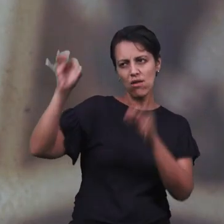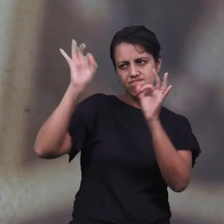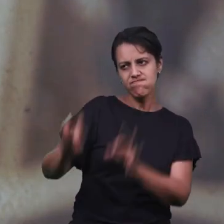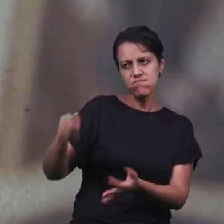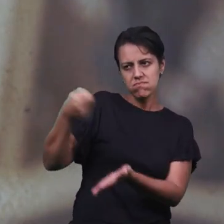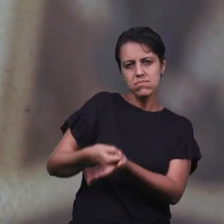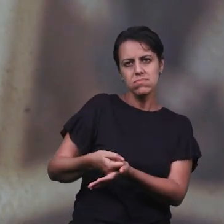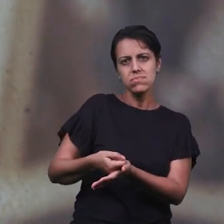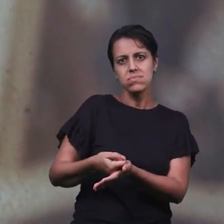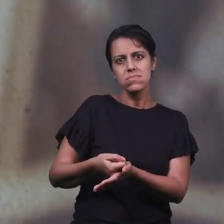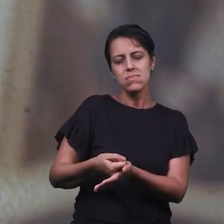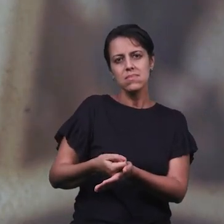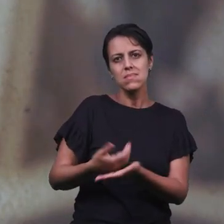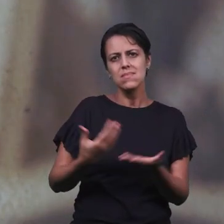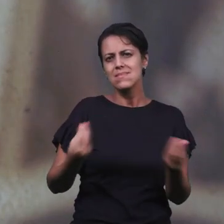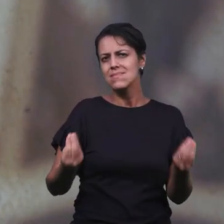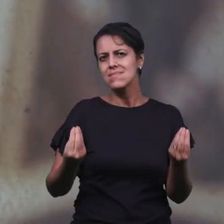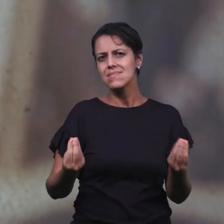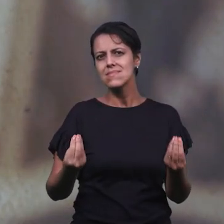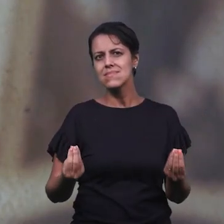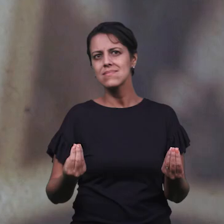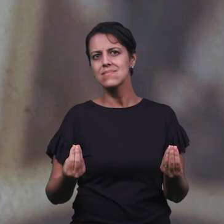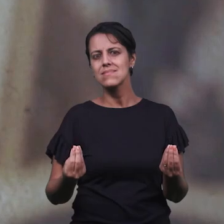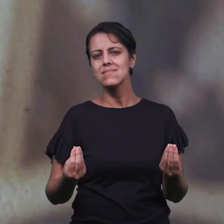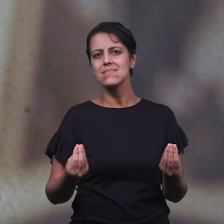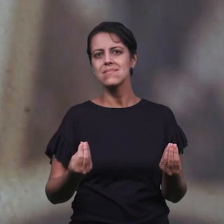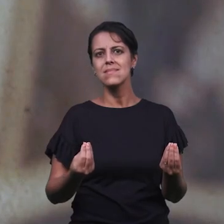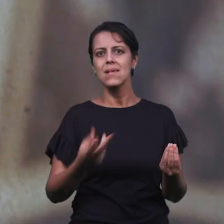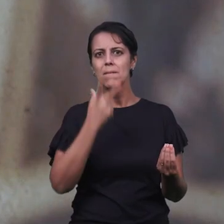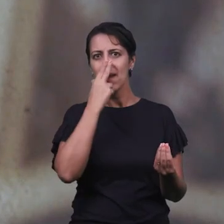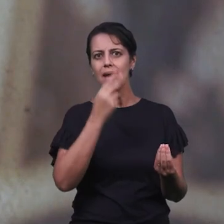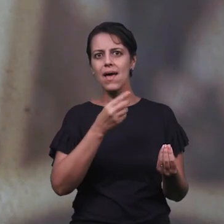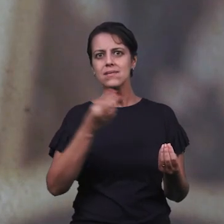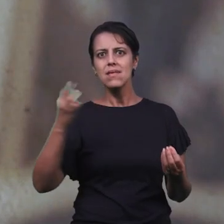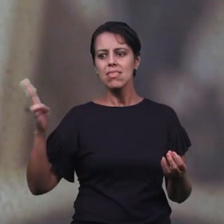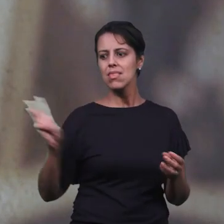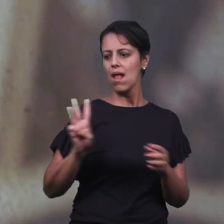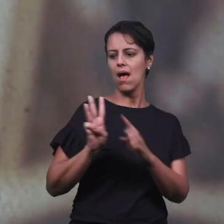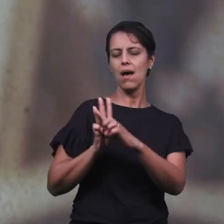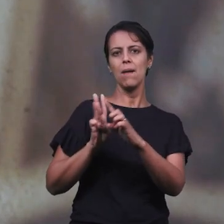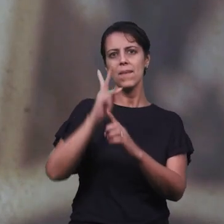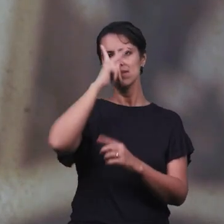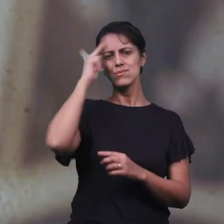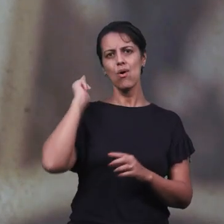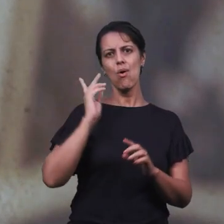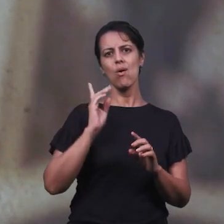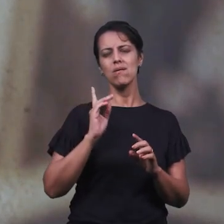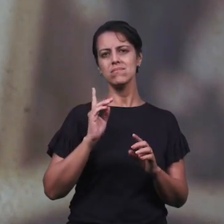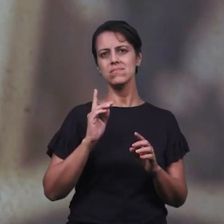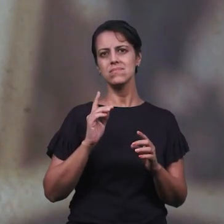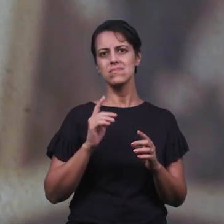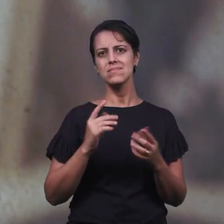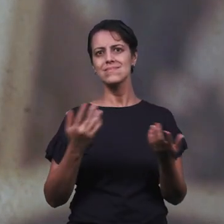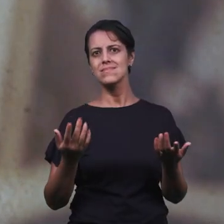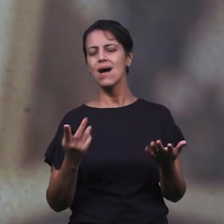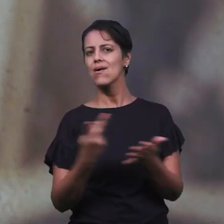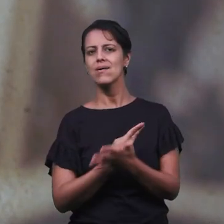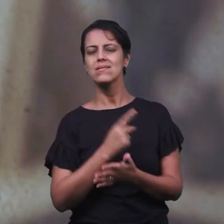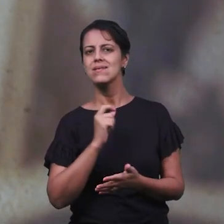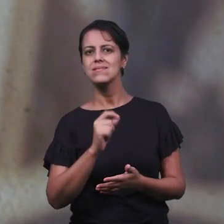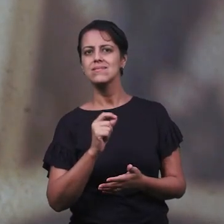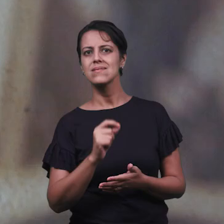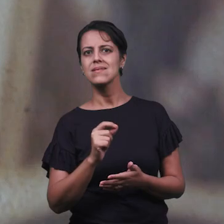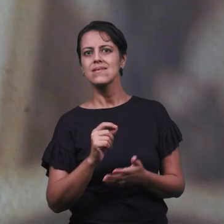decida, né, a questão delas, então isso vai, via de regra, trazer